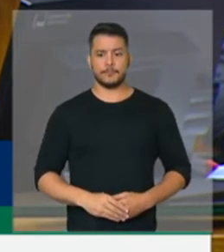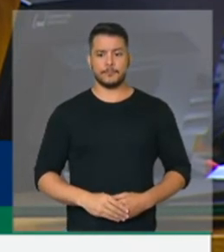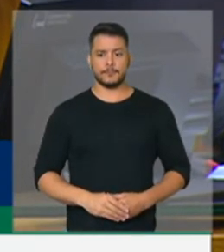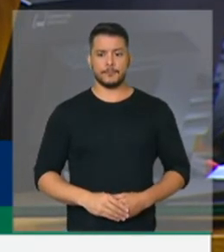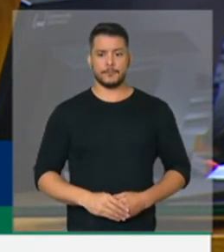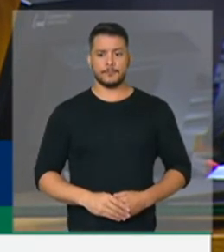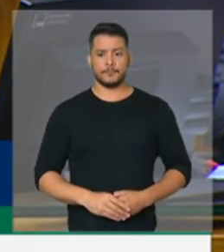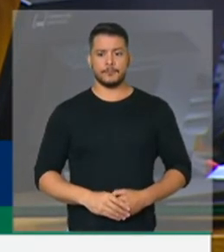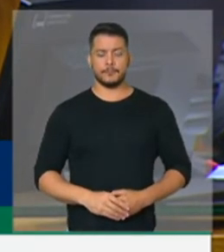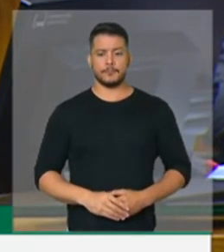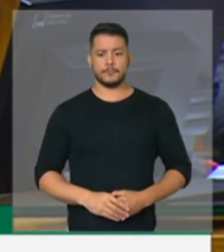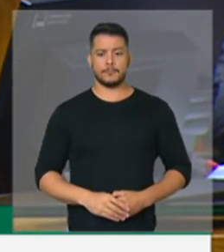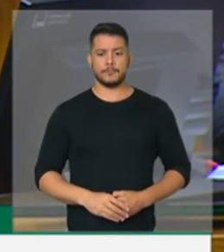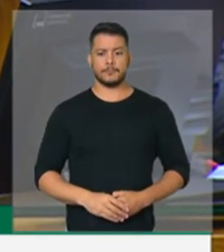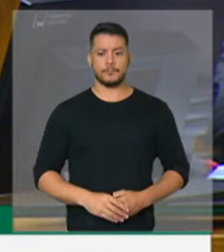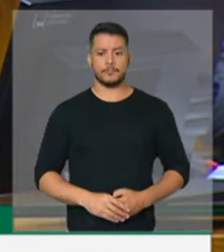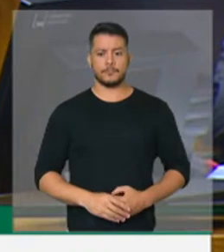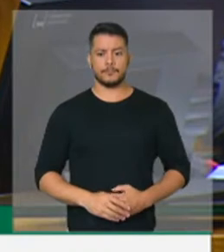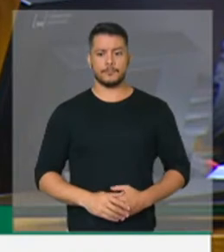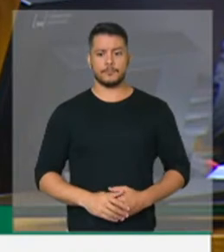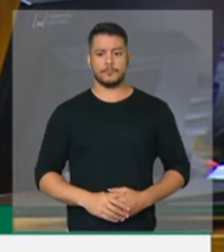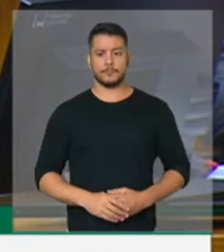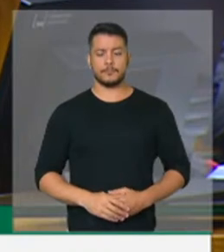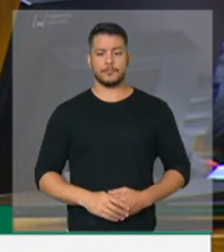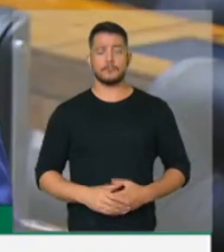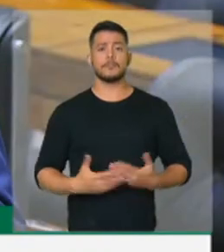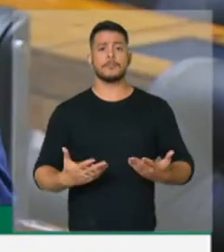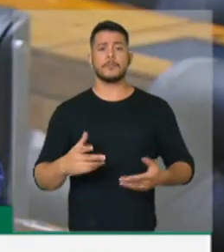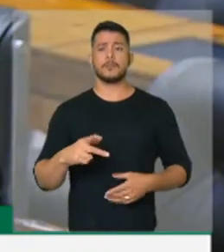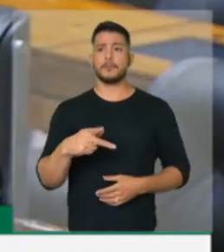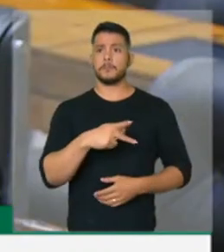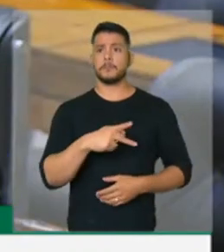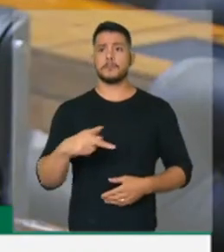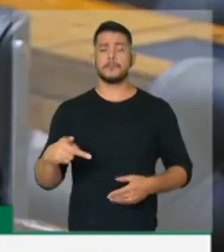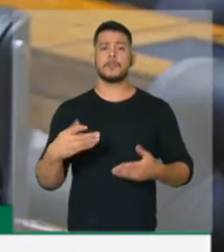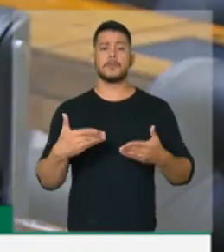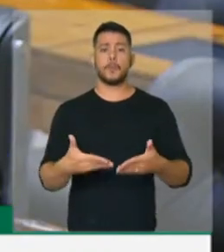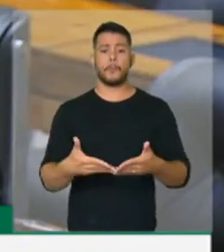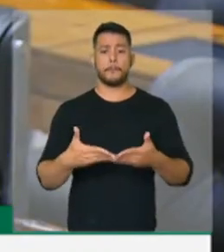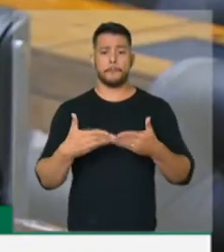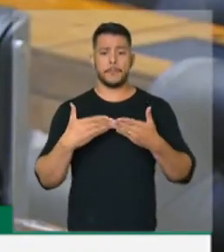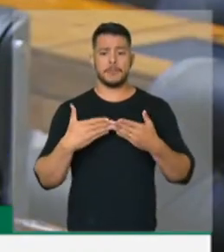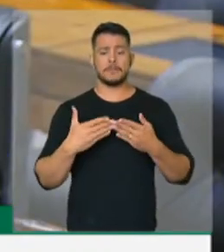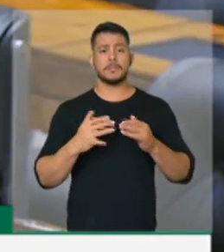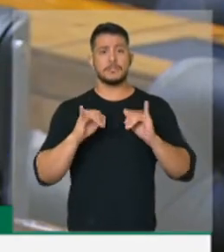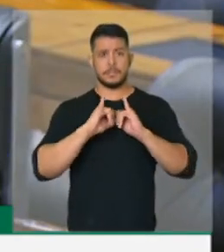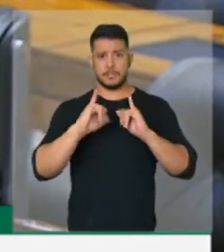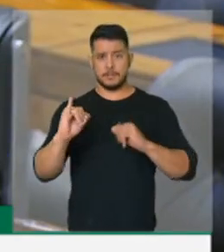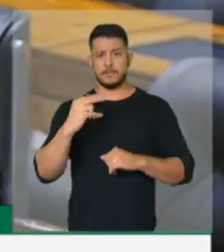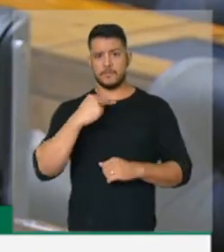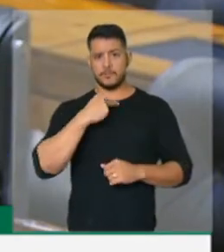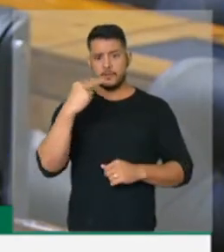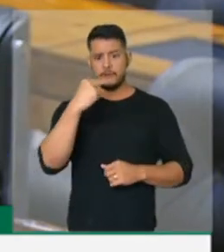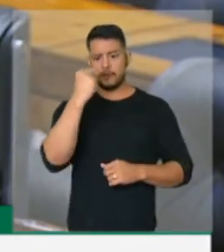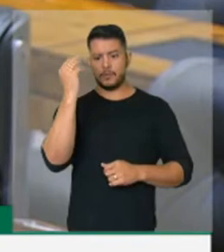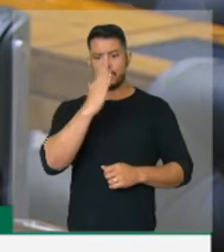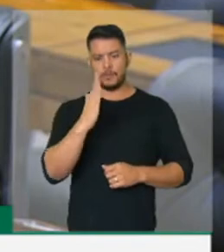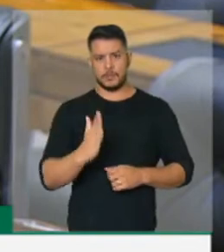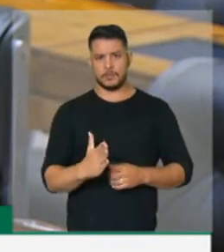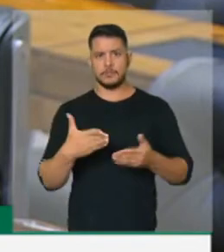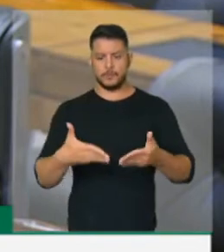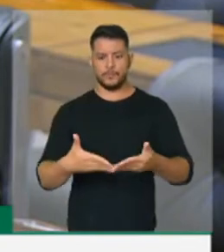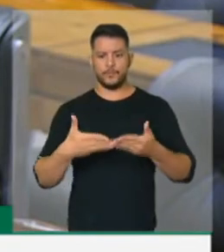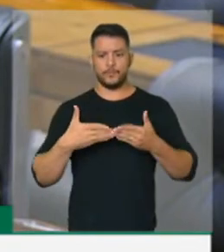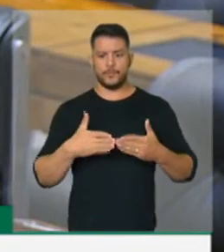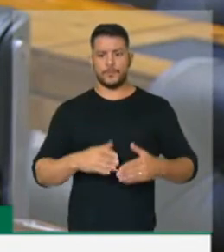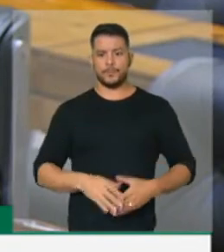Presidente, eu gostaria de solicitar a Vossa Excelência que faça ser veiculado na voz do Brasil nos meios de comunicações da